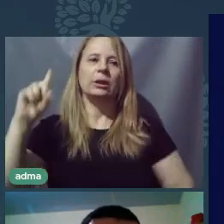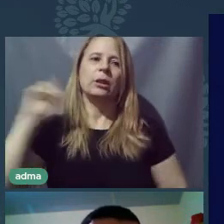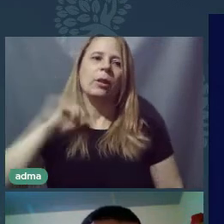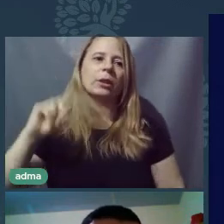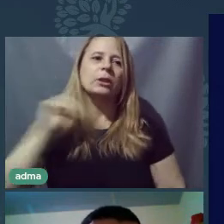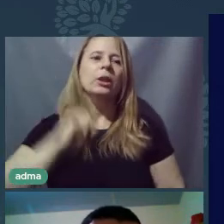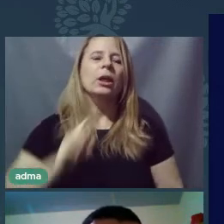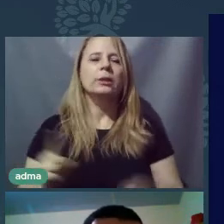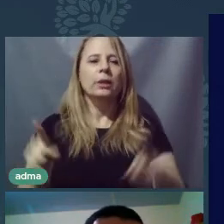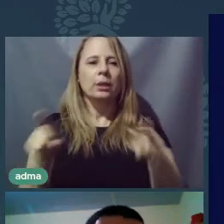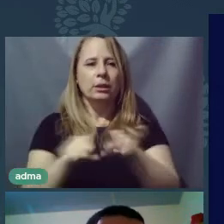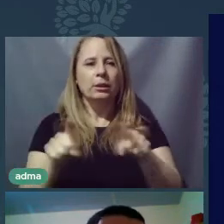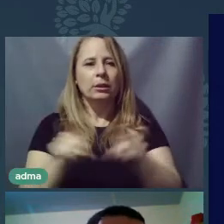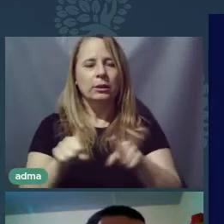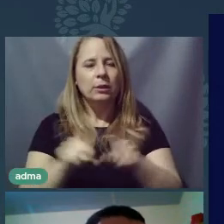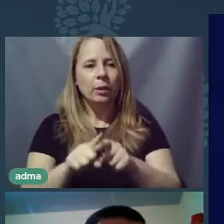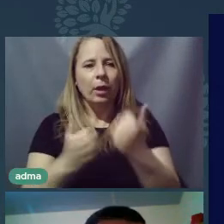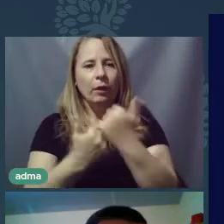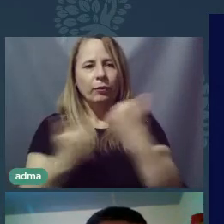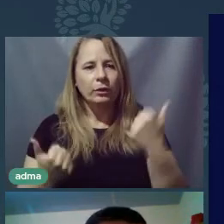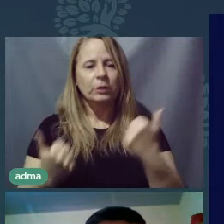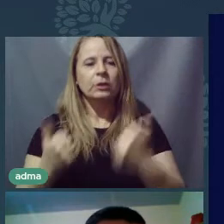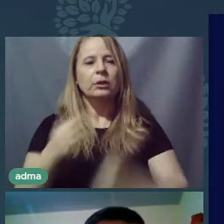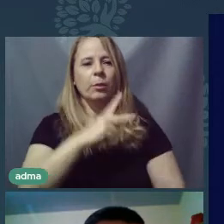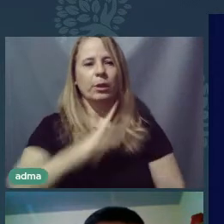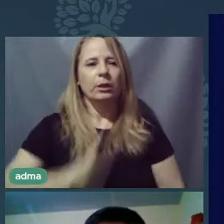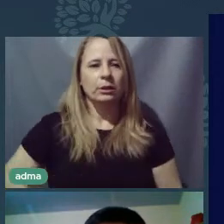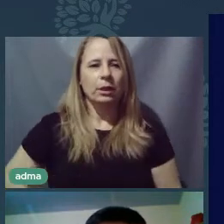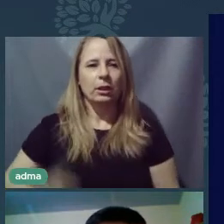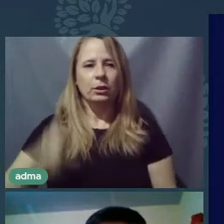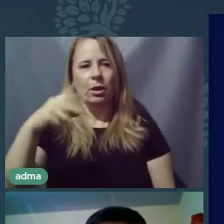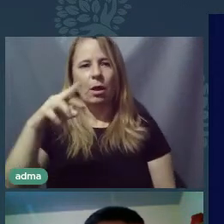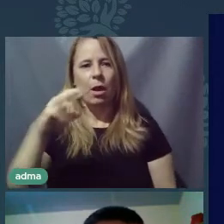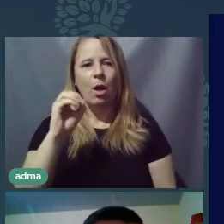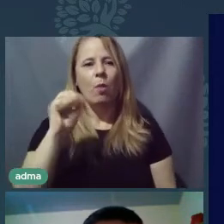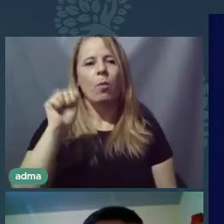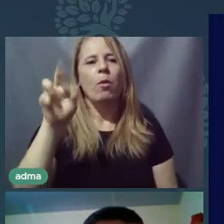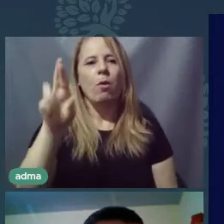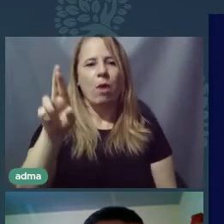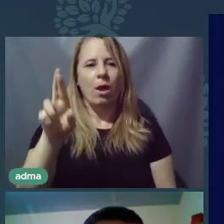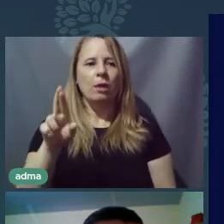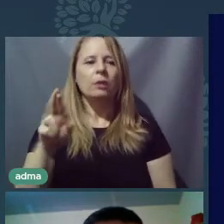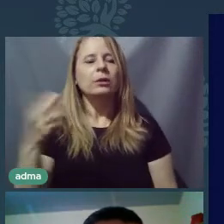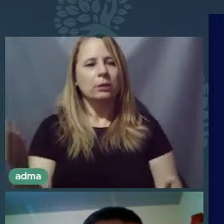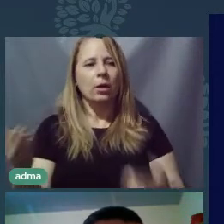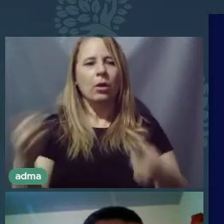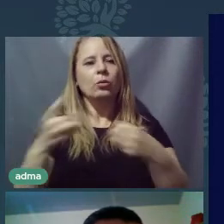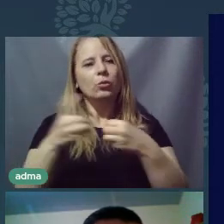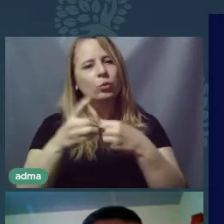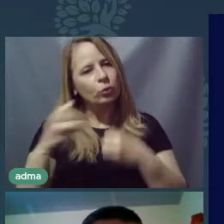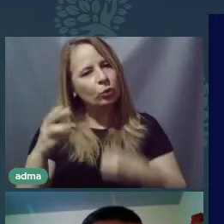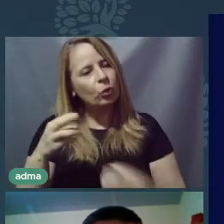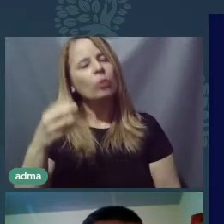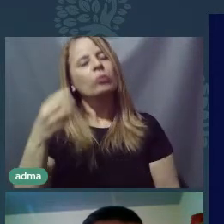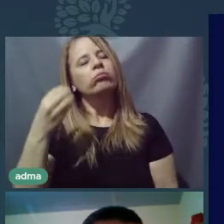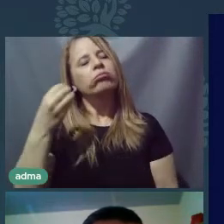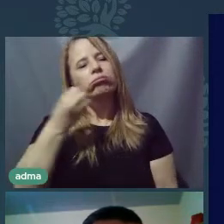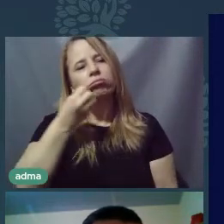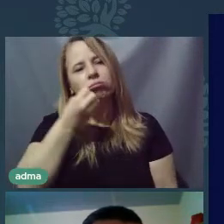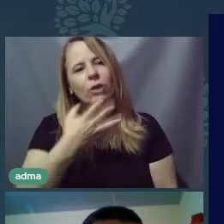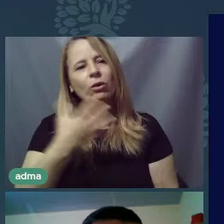Gerais e vice-presidente da Fundação PROAR. Então, doutor Paulo, seja muito bem-vindo. Como é que o senhor